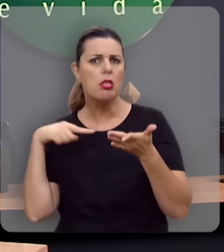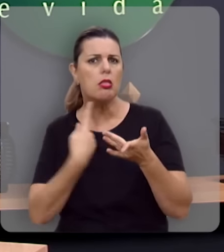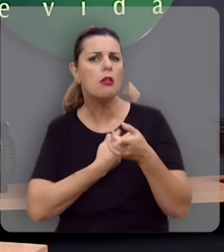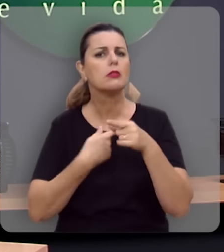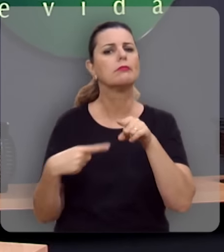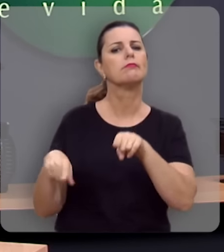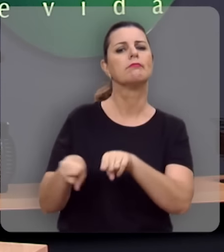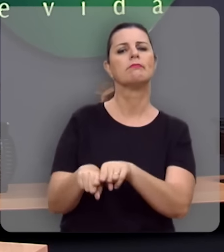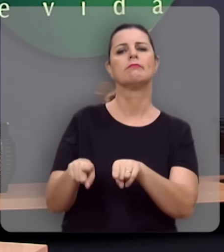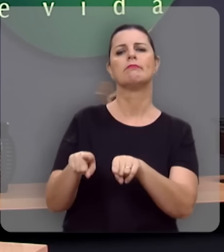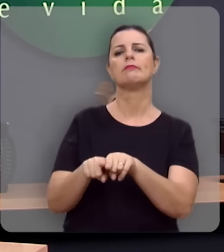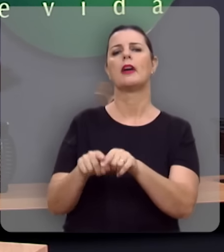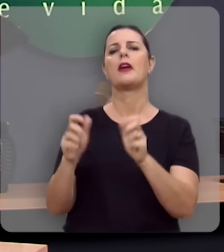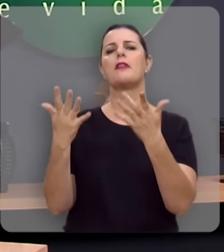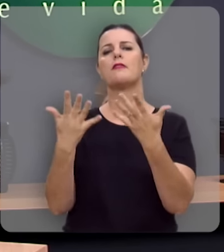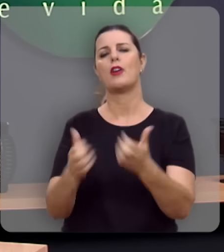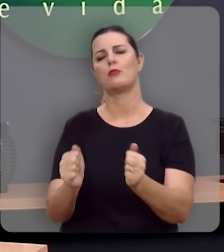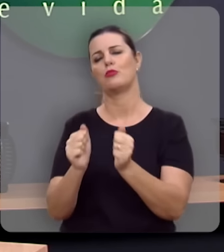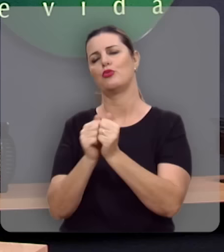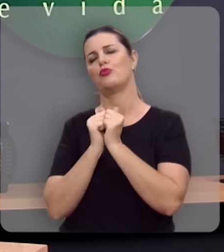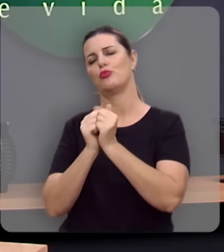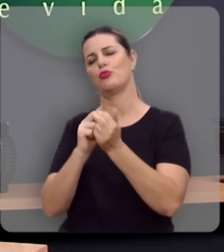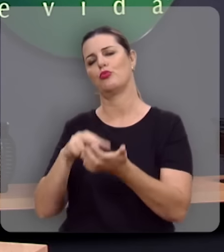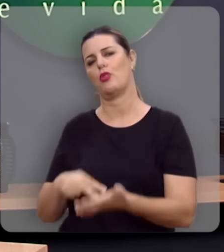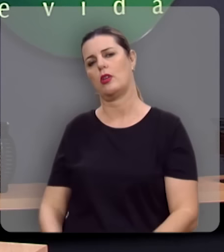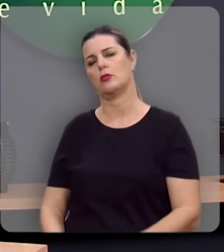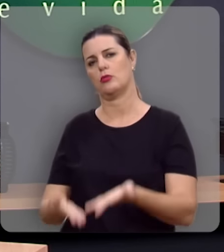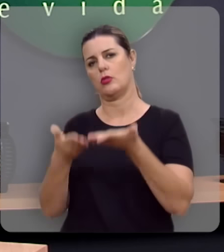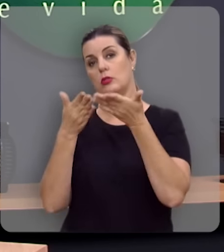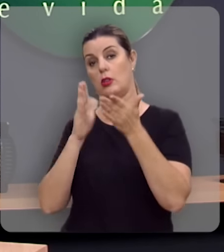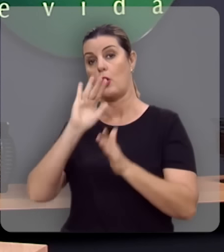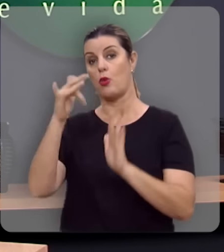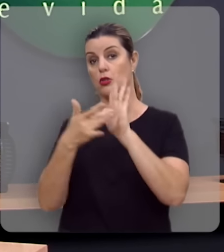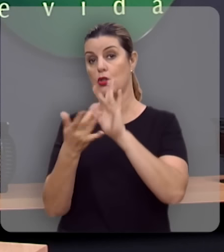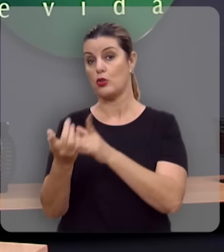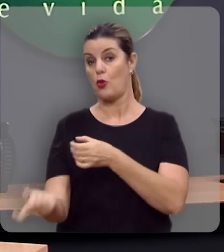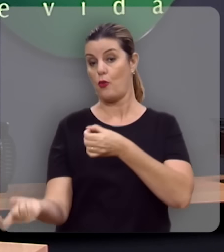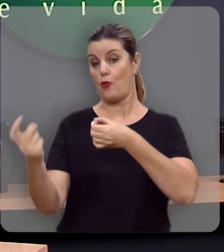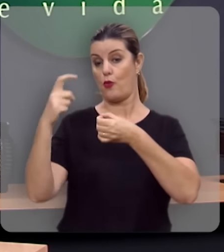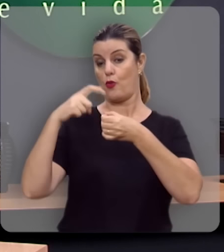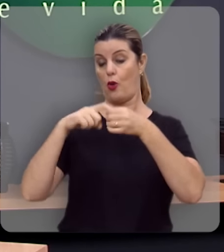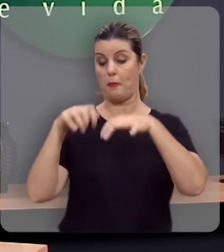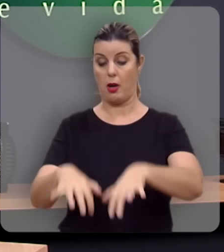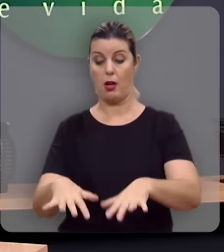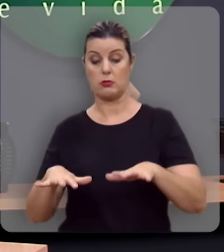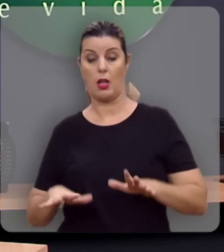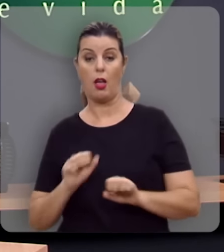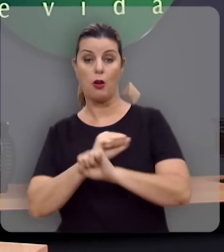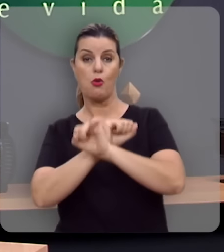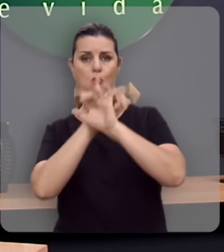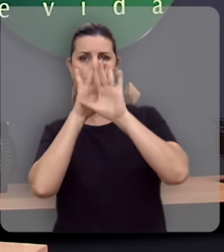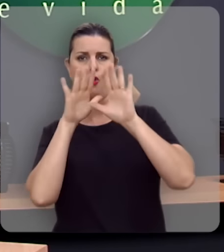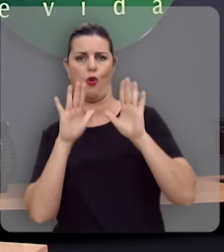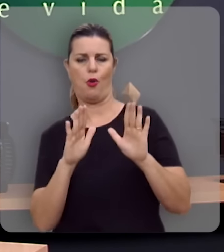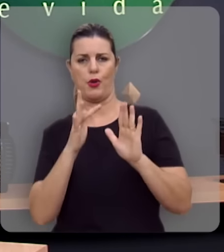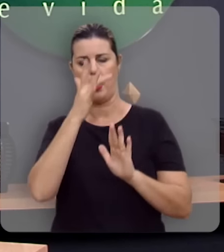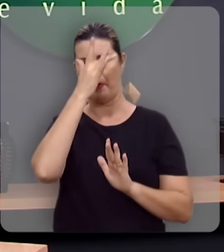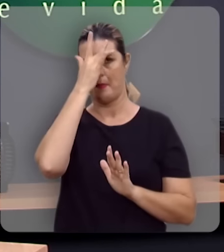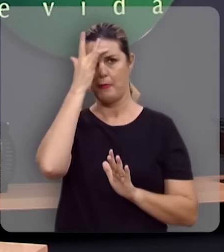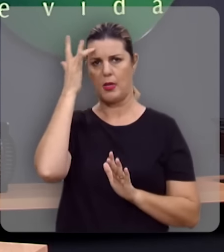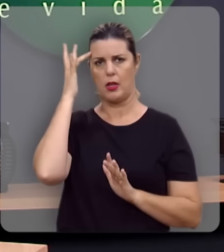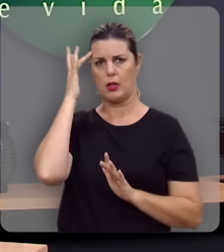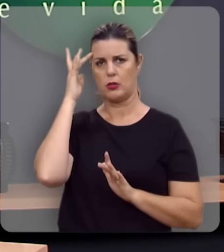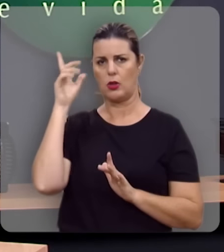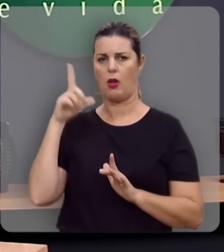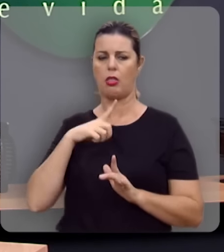nós também haveremos de ressuscitar. Quando Jesus vier na sua majestade e glória, os